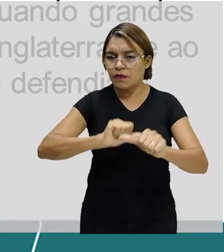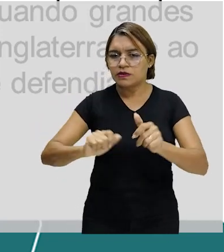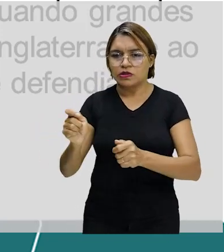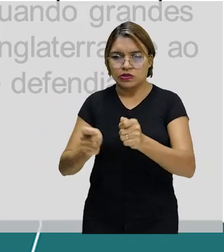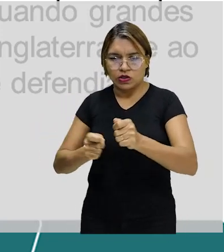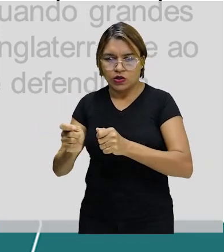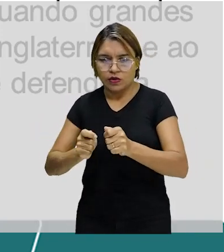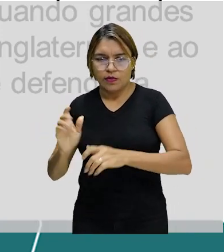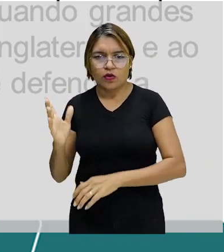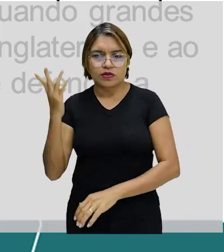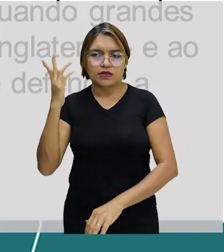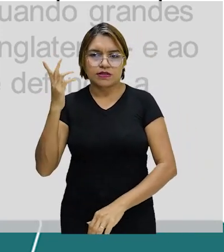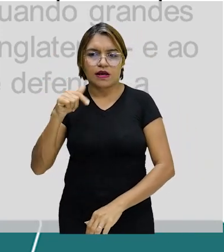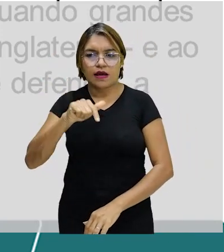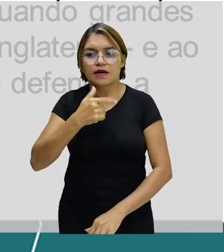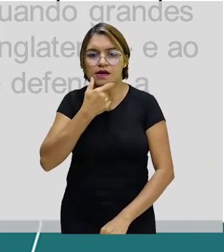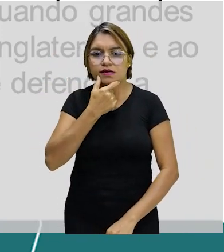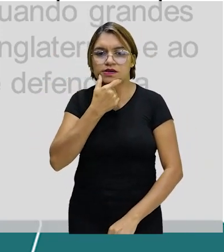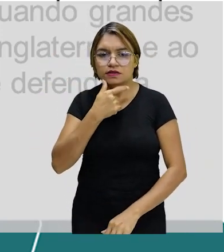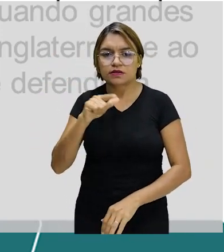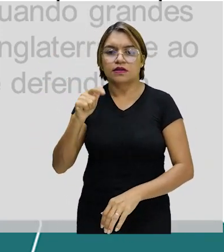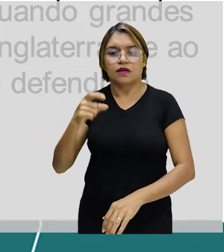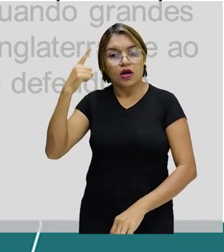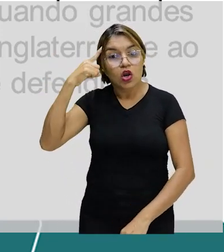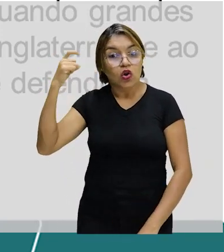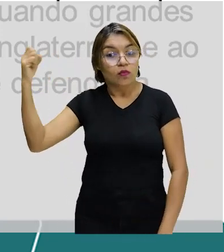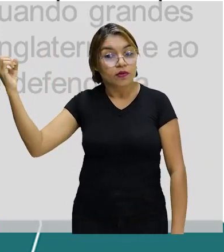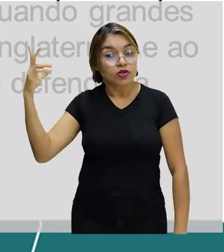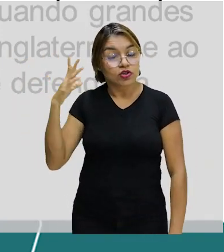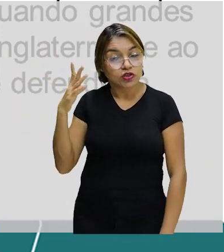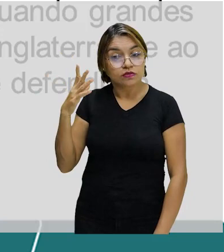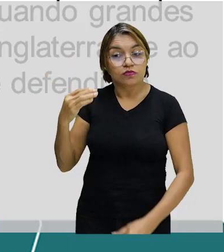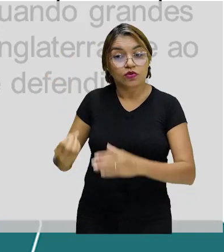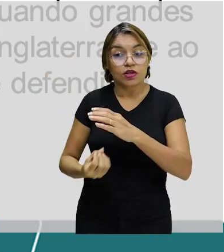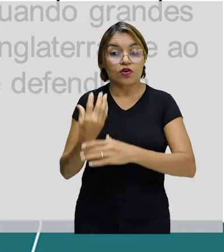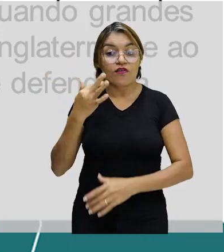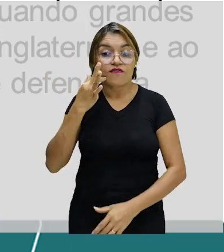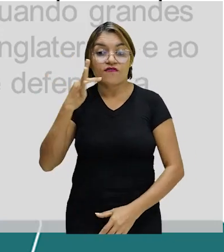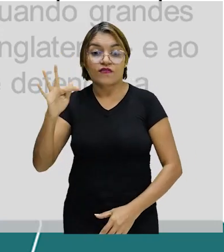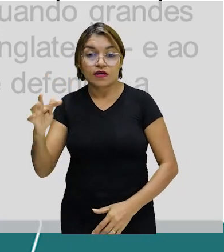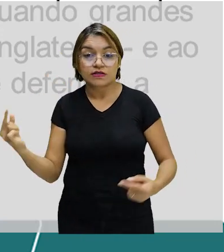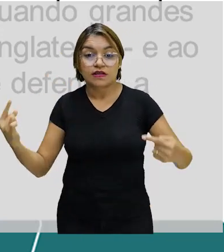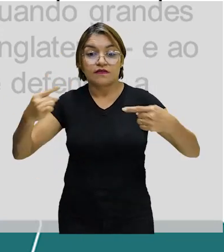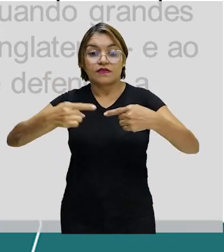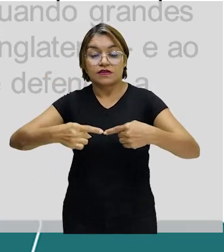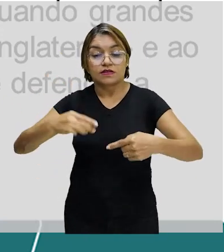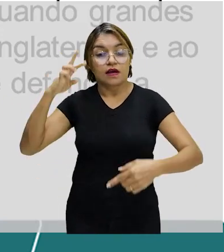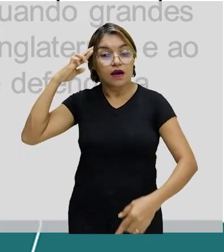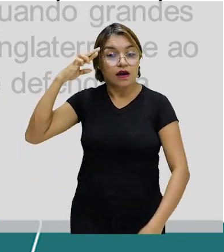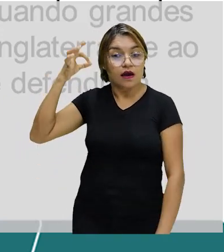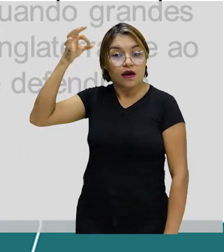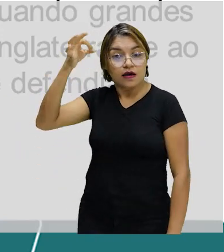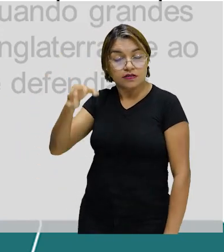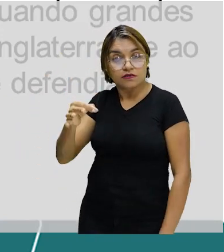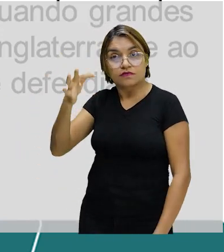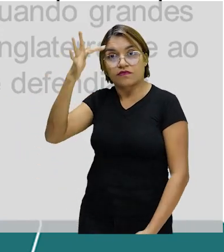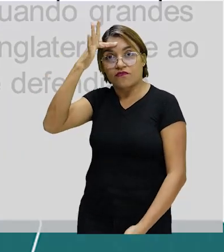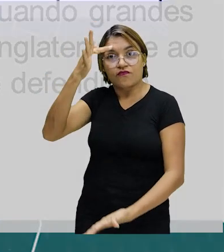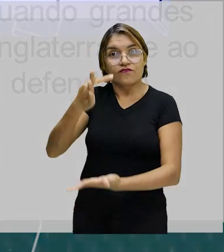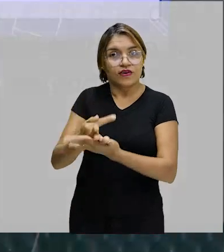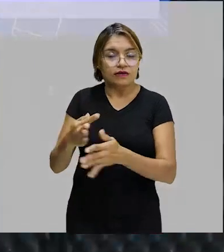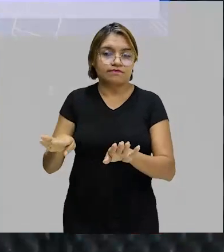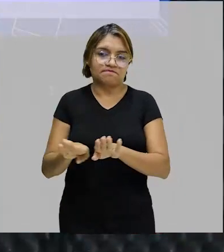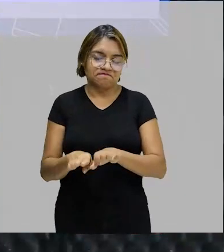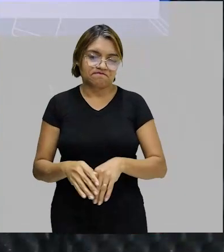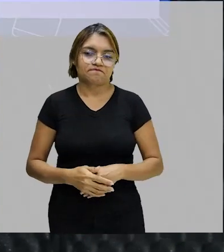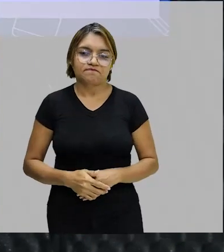e ao iluminismo, que é um movimento intelectual surgido na França, que defendia a razão em detrimento da fé, tá